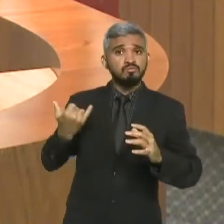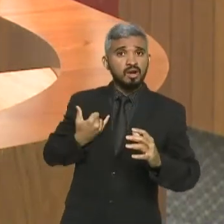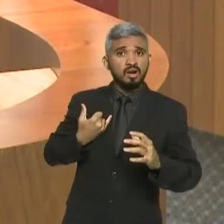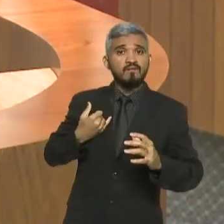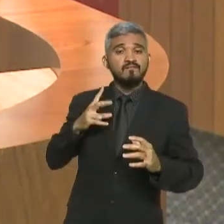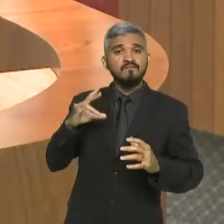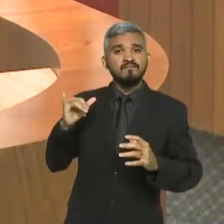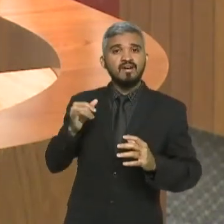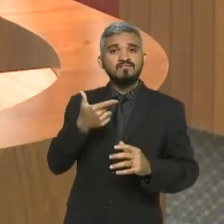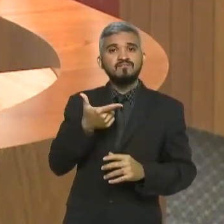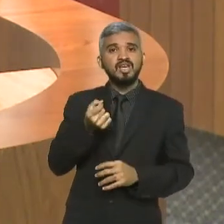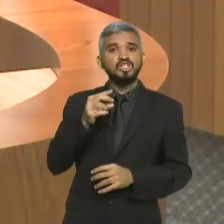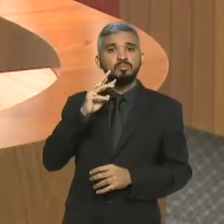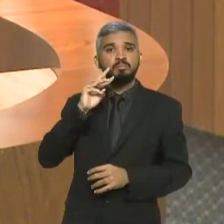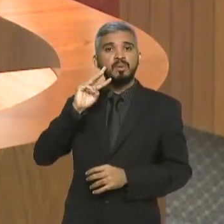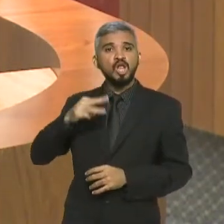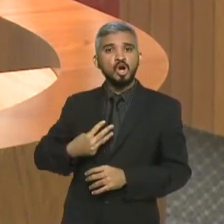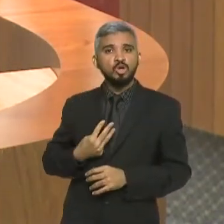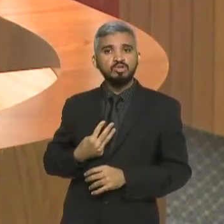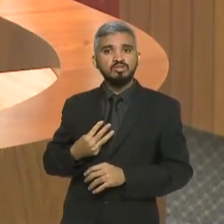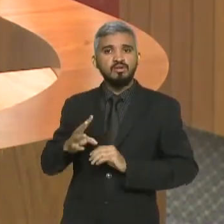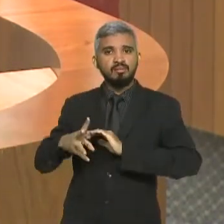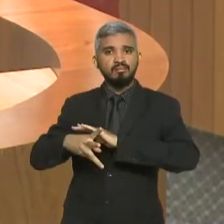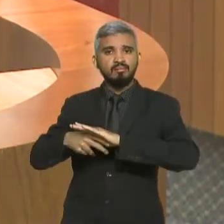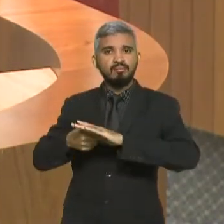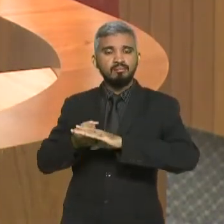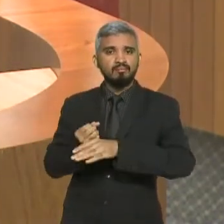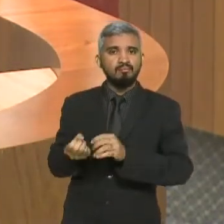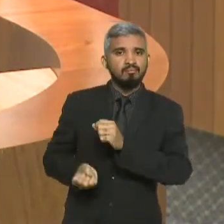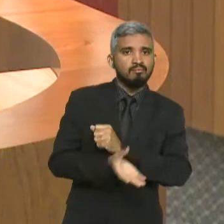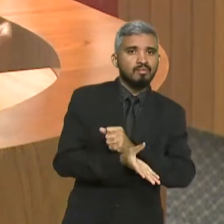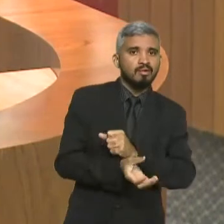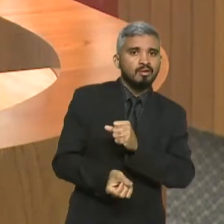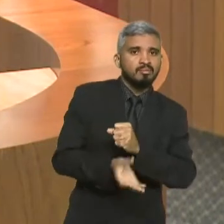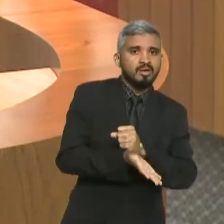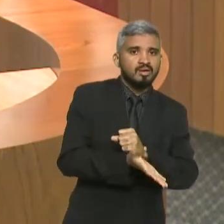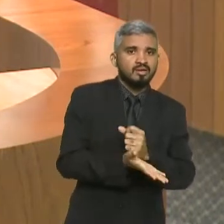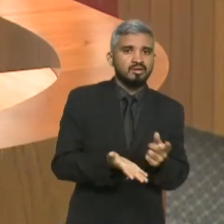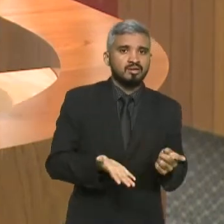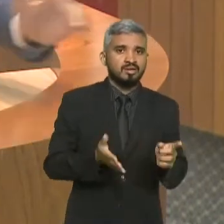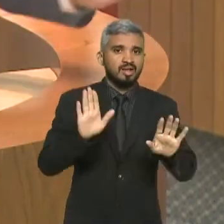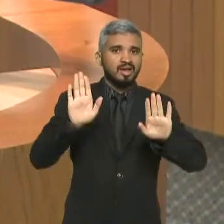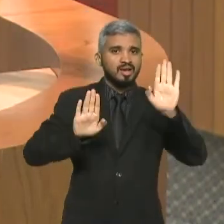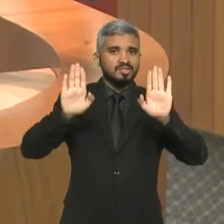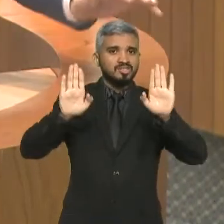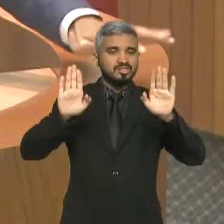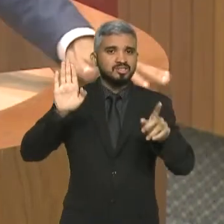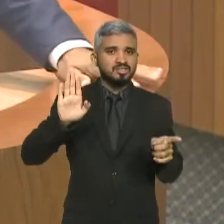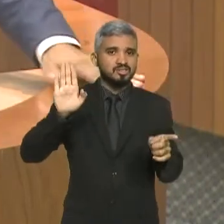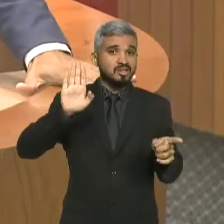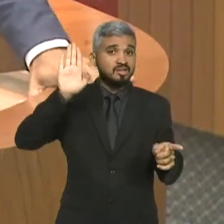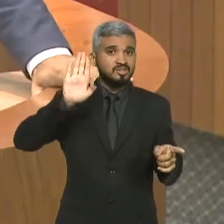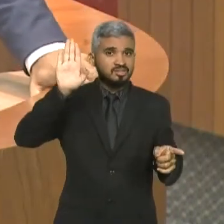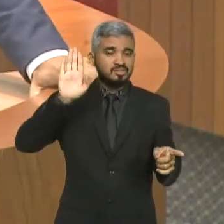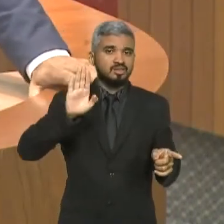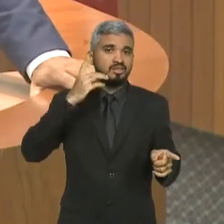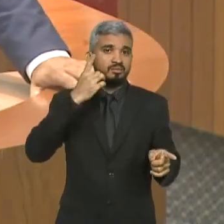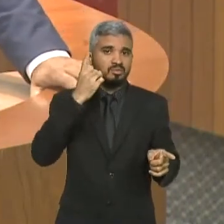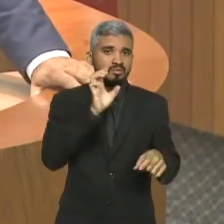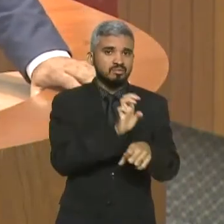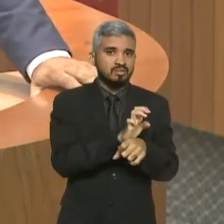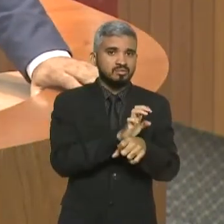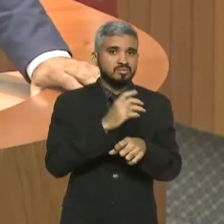milhões de propina para candidato a deputado estadual, candidato a deputado federal e para secretário do governo Flávio Dino.